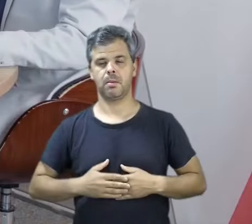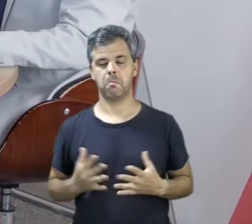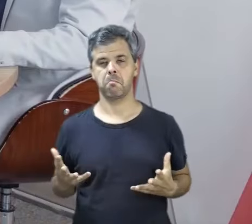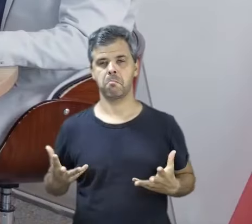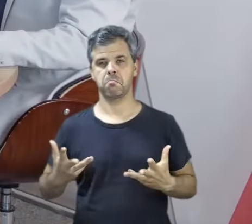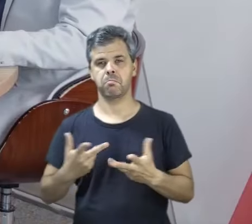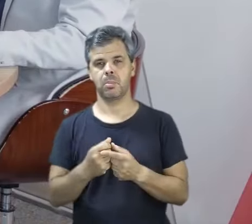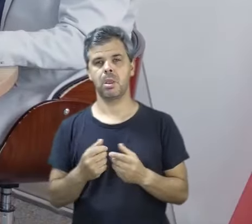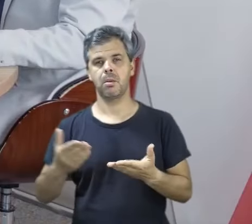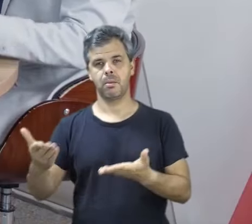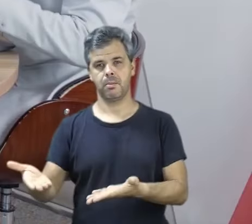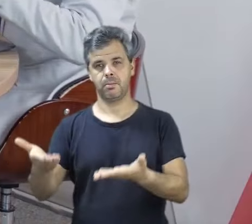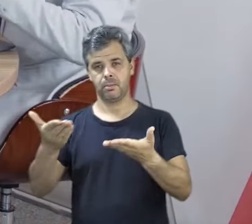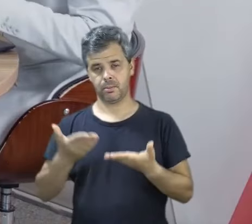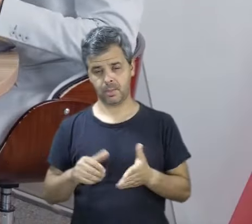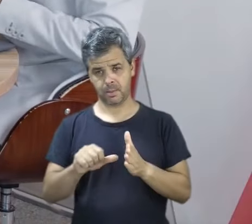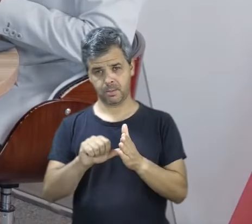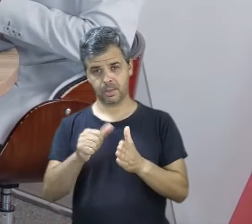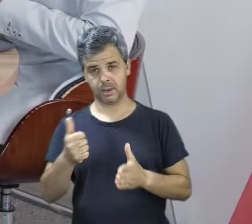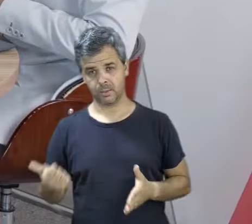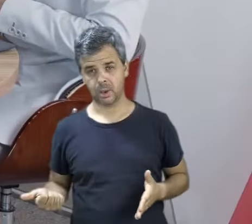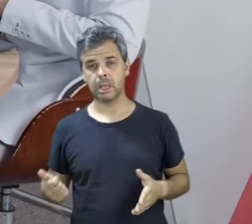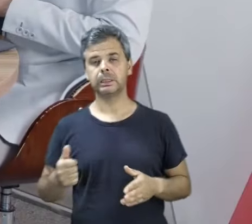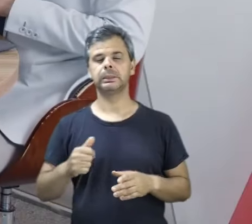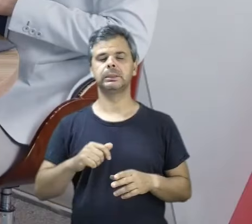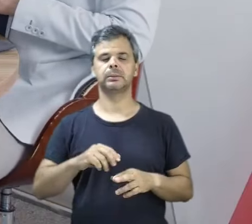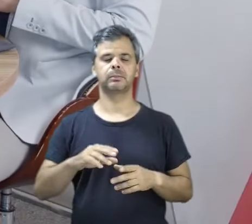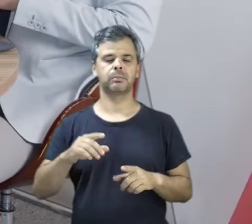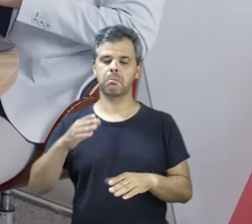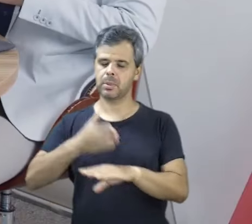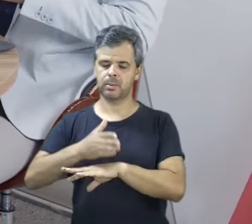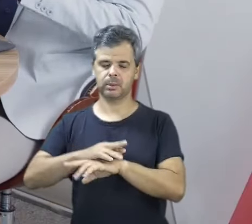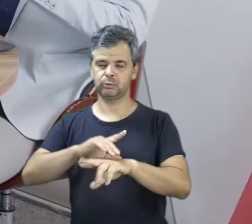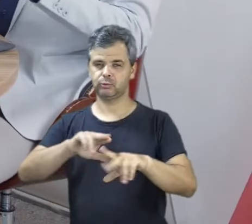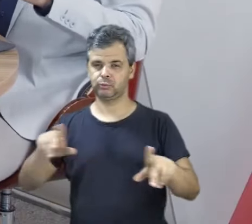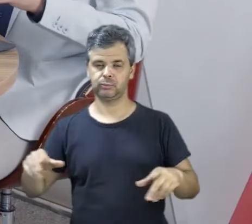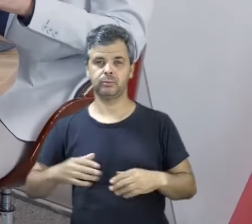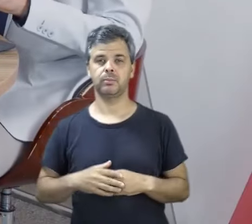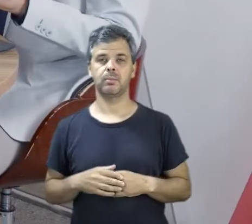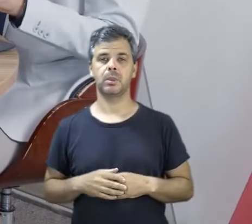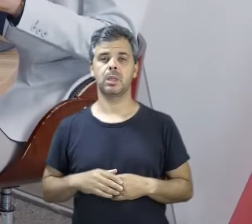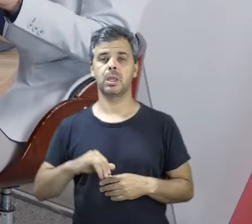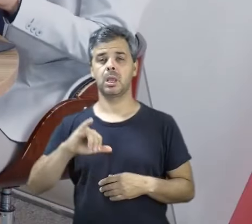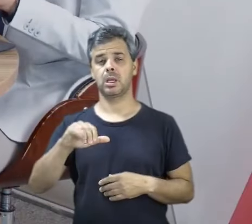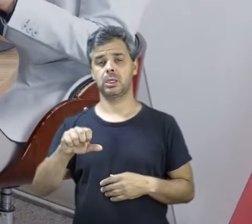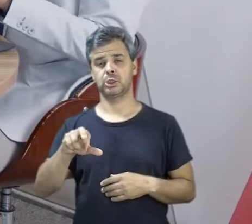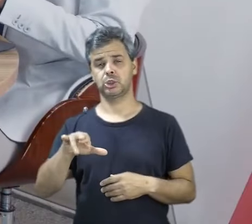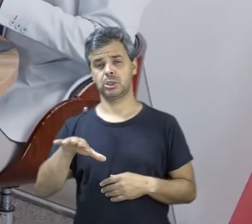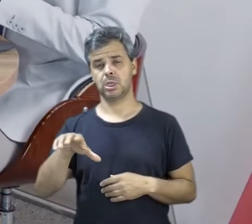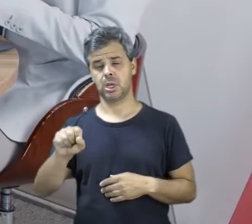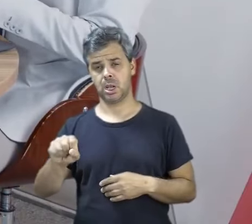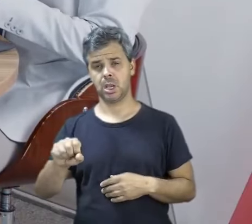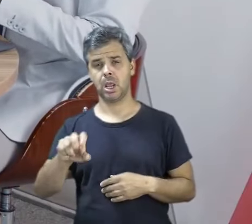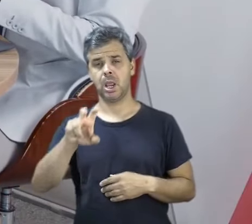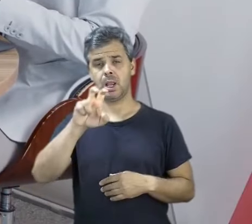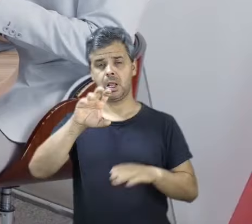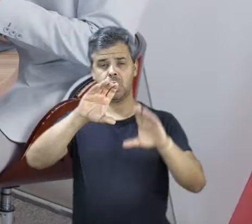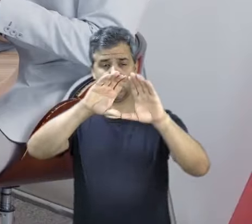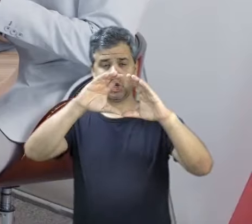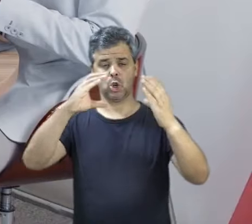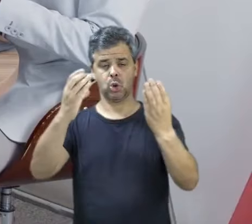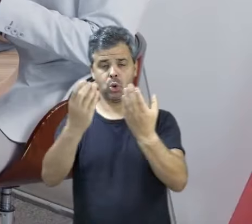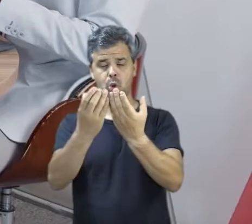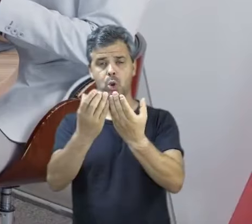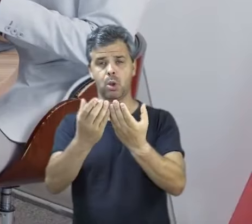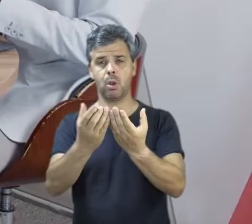Maravilha. Seja bem-vinda aqui. Primeira vez, que seja a primeira vez de muitas, inclusive. Janaína, vamos falar então da 5ª Conferência Nacional de Promoção